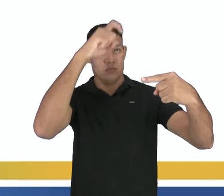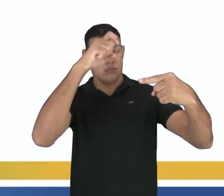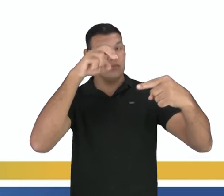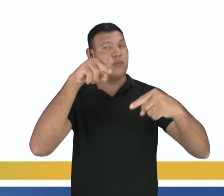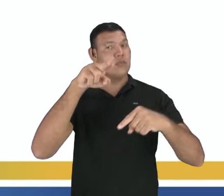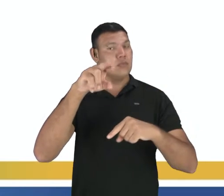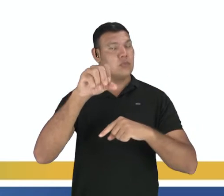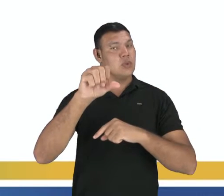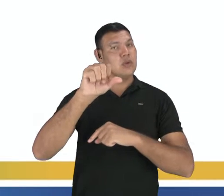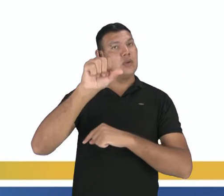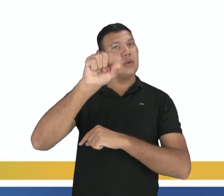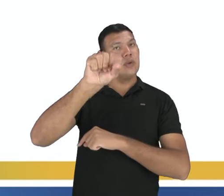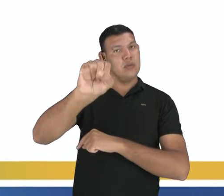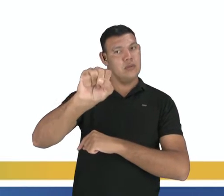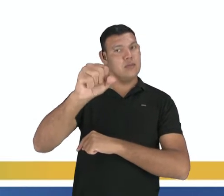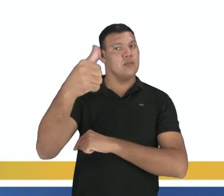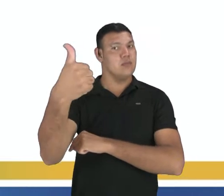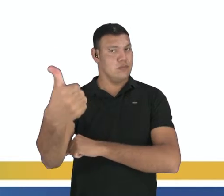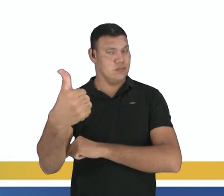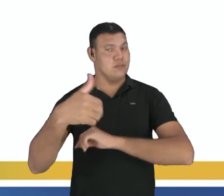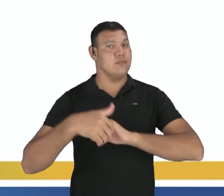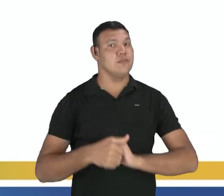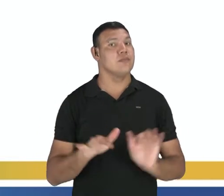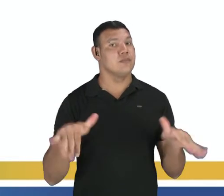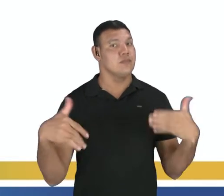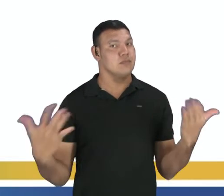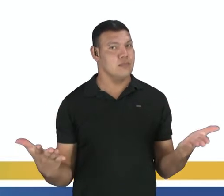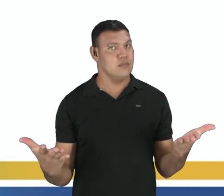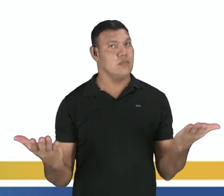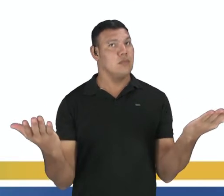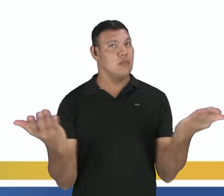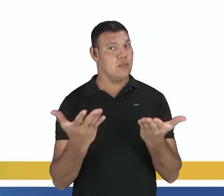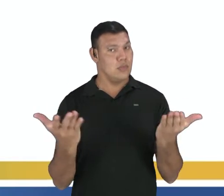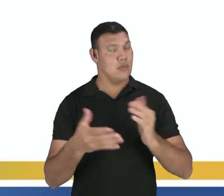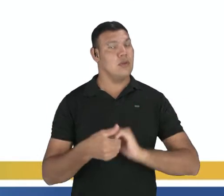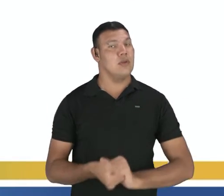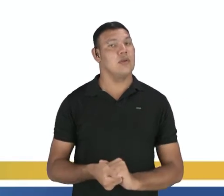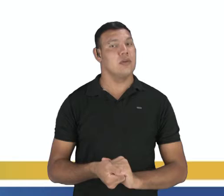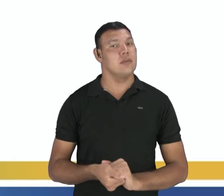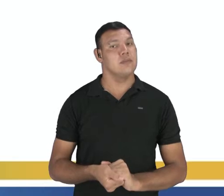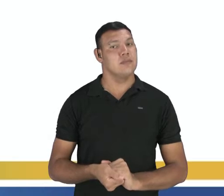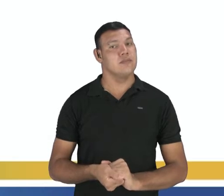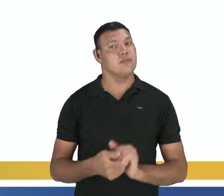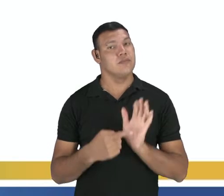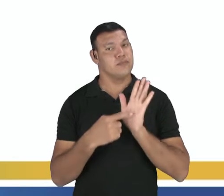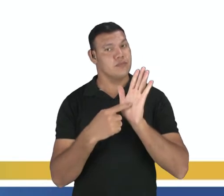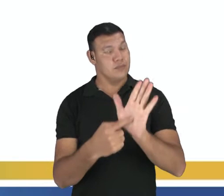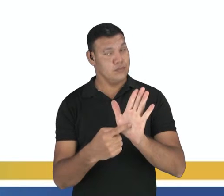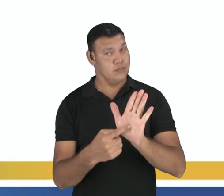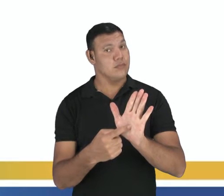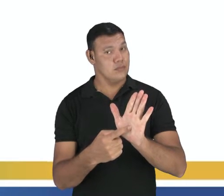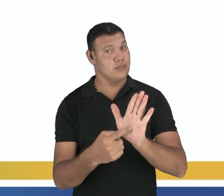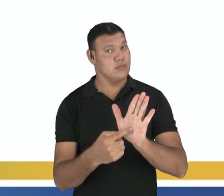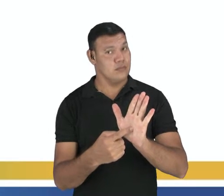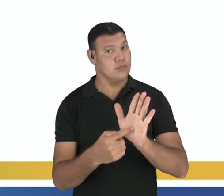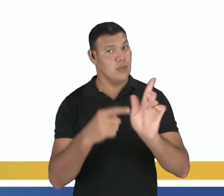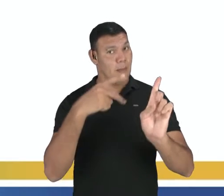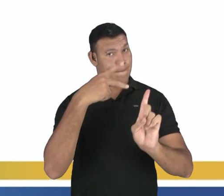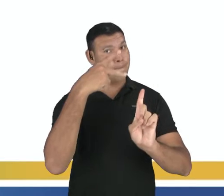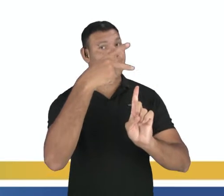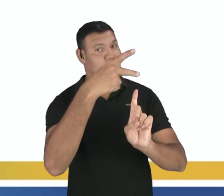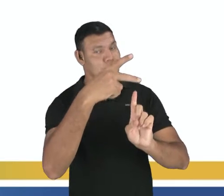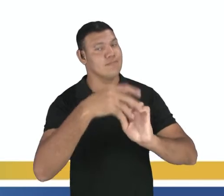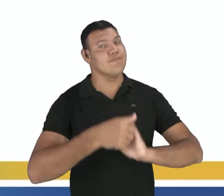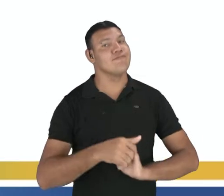a 81. Da mesma forma, nós vamos abordar a questão da